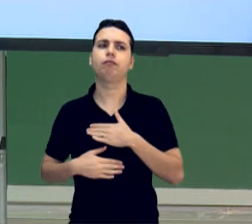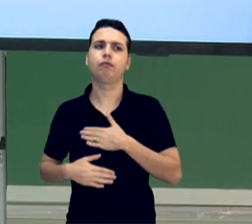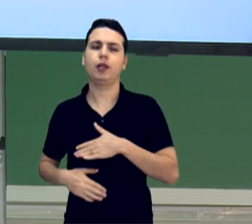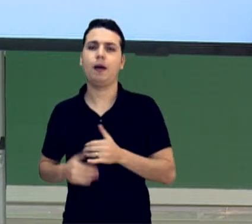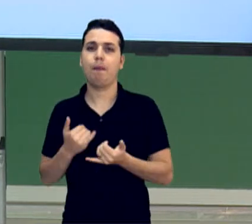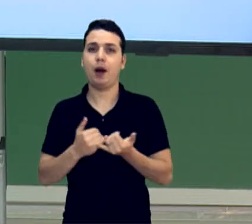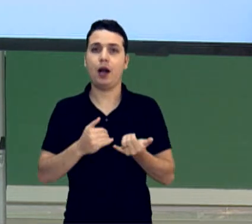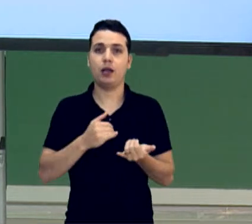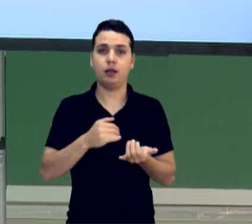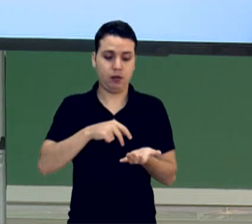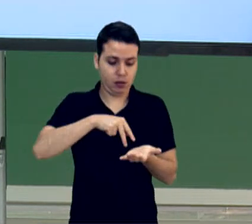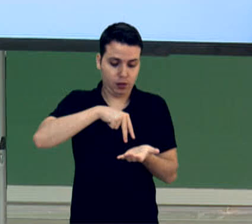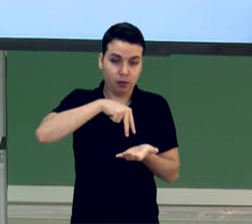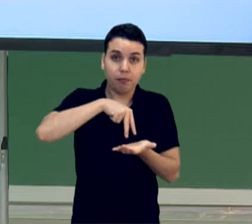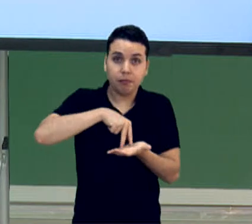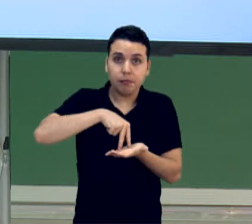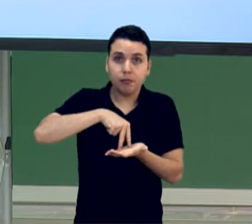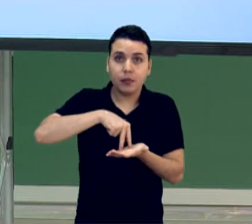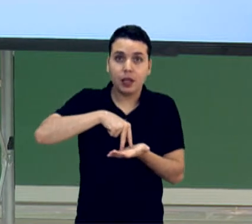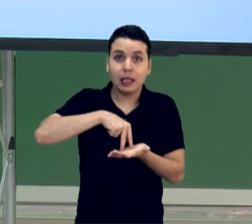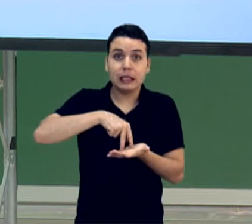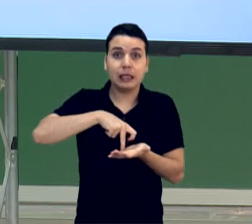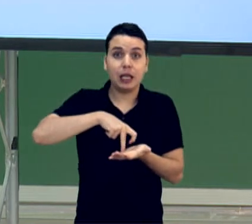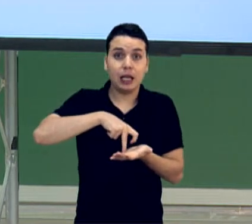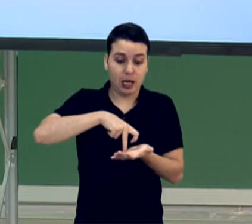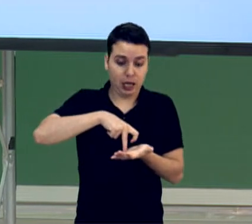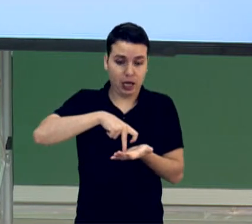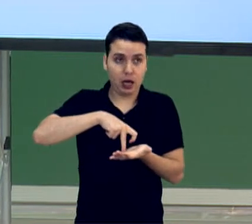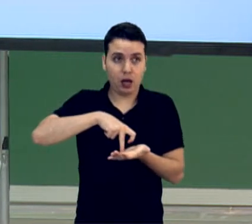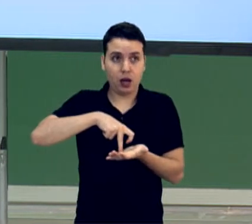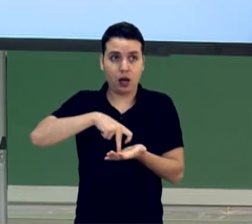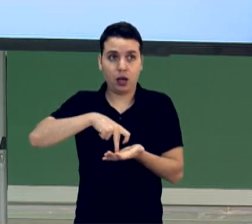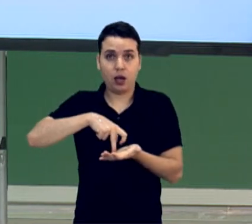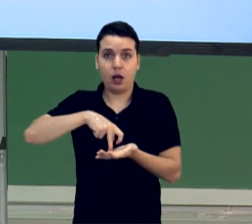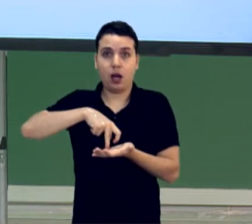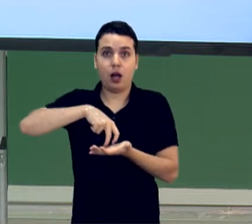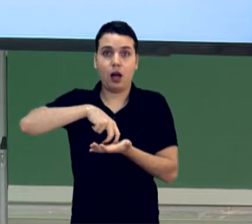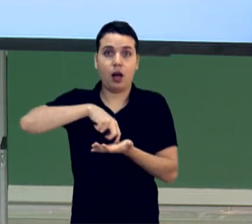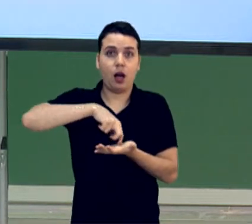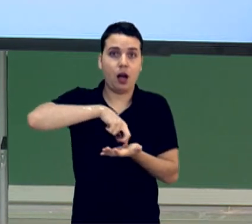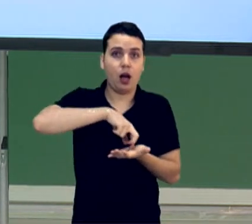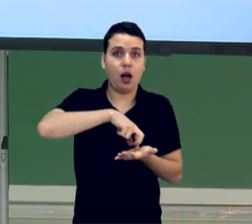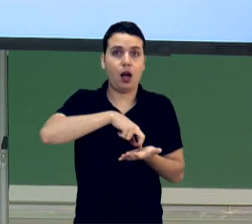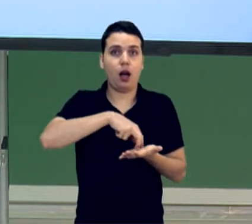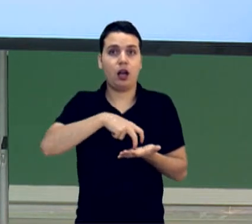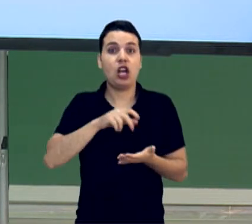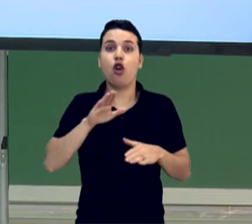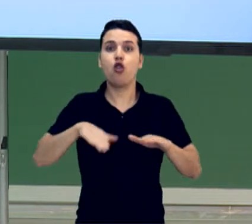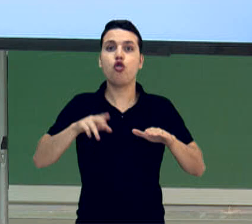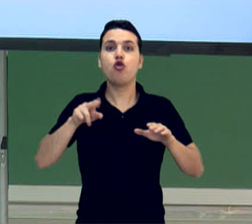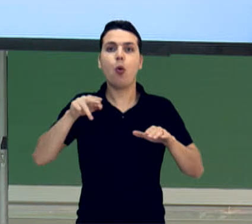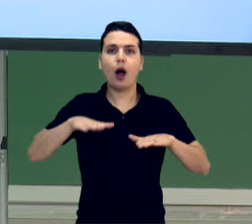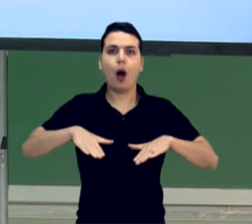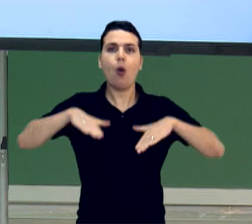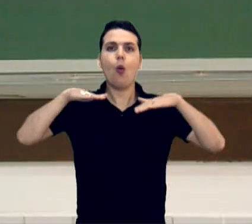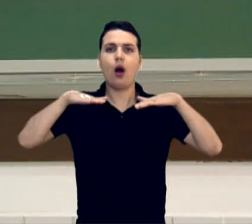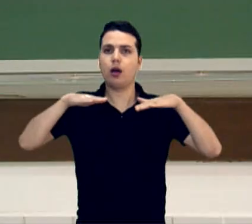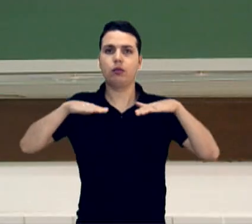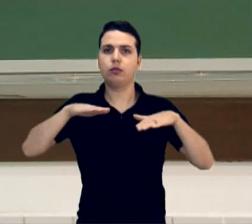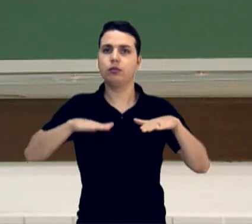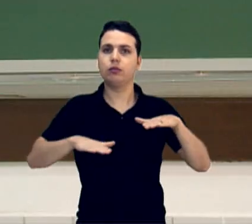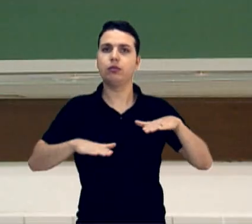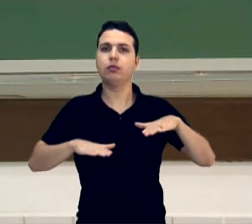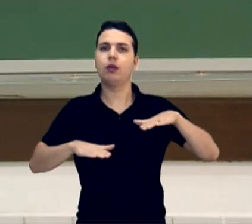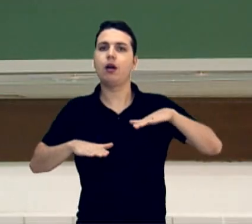dos pés do chão. Sempre que quando um pé vai sair do chão, o outro já está apoiado à planta dele.